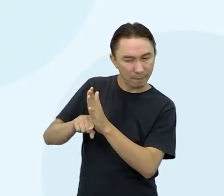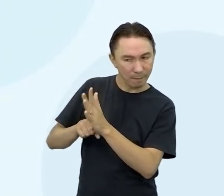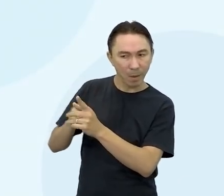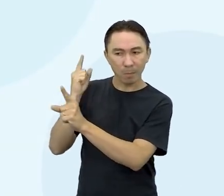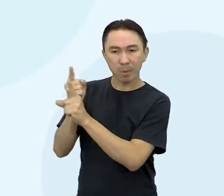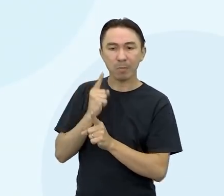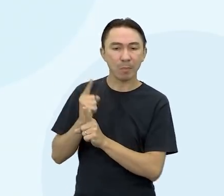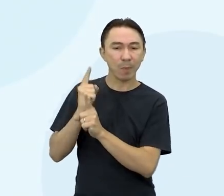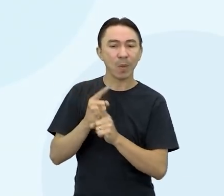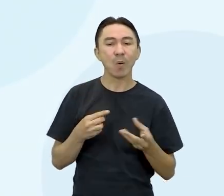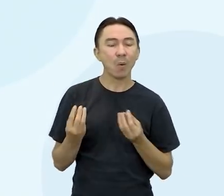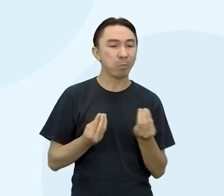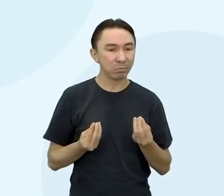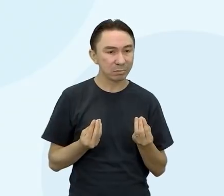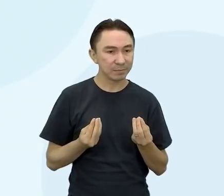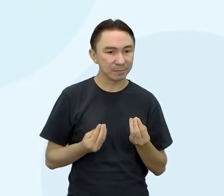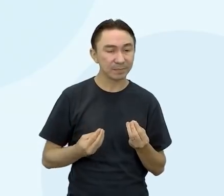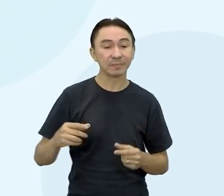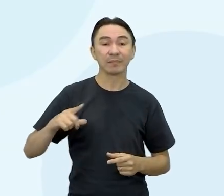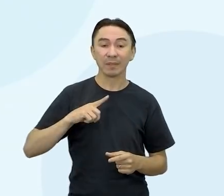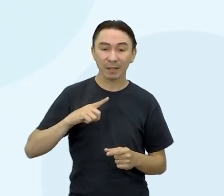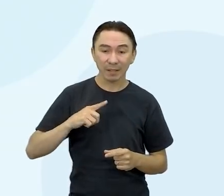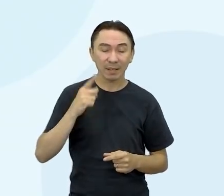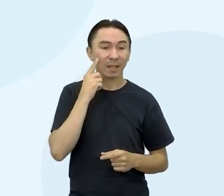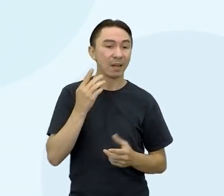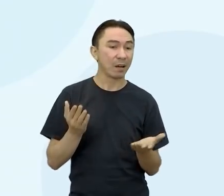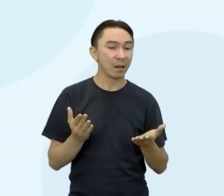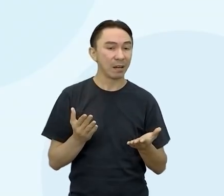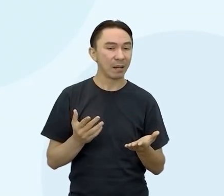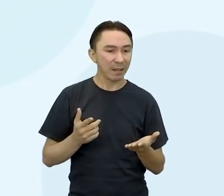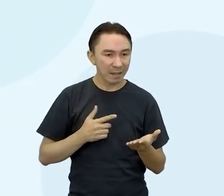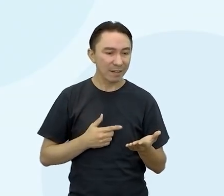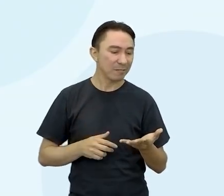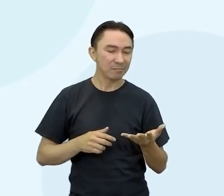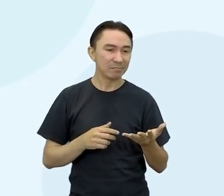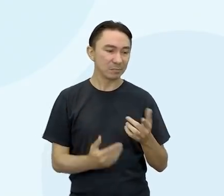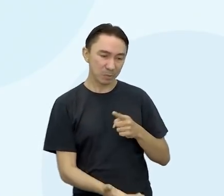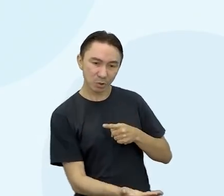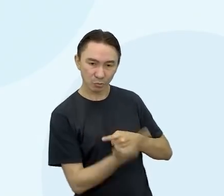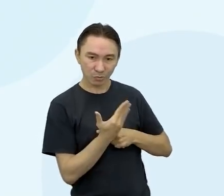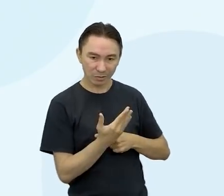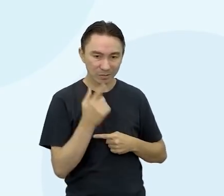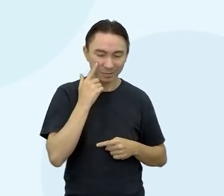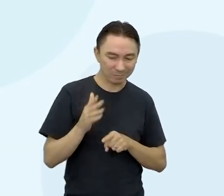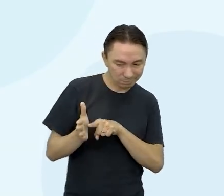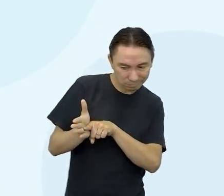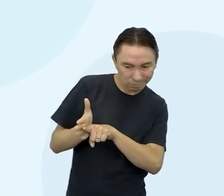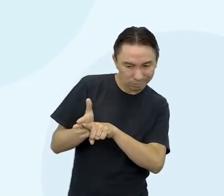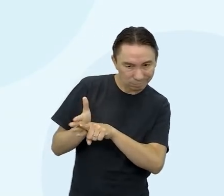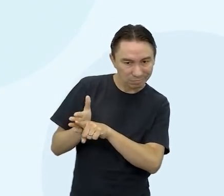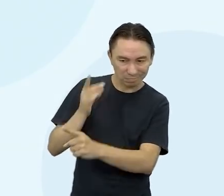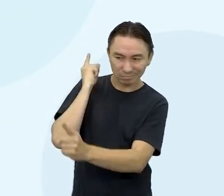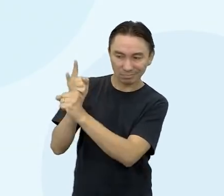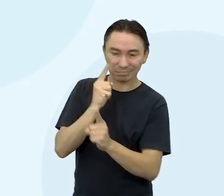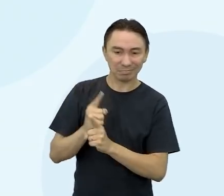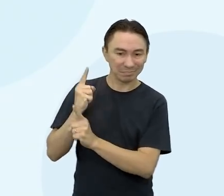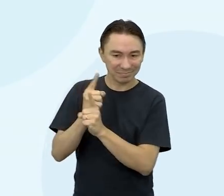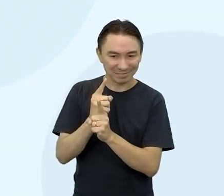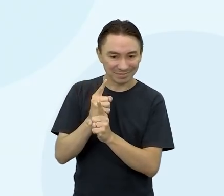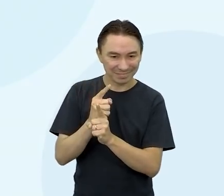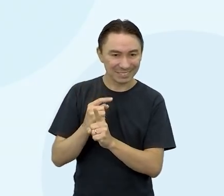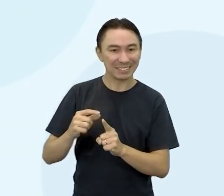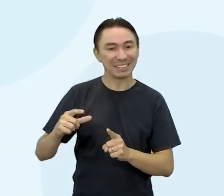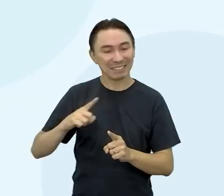né, que os instrumentos aí para trabalhar essa avaliação diagnóstica, né, esse diagnóstico, para a gente saber em